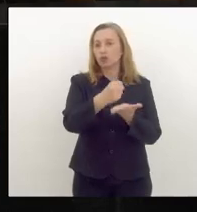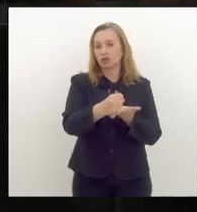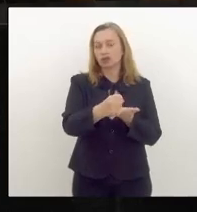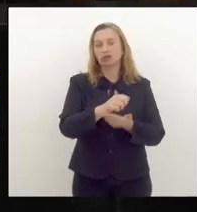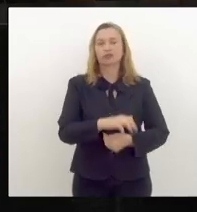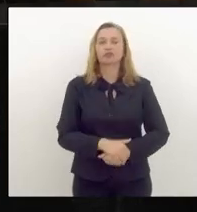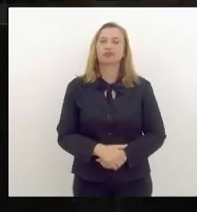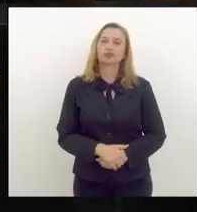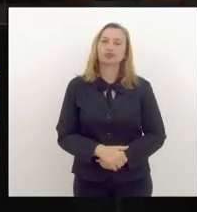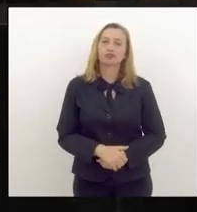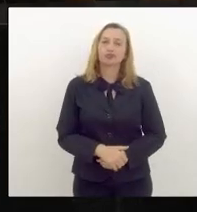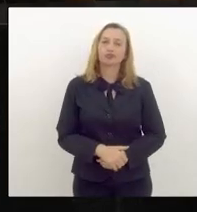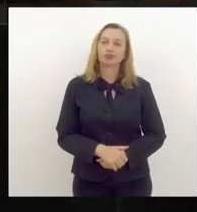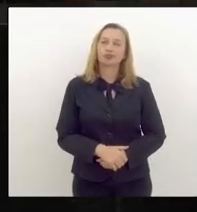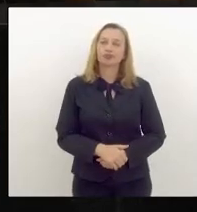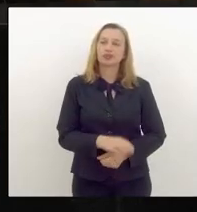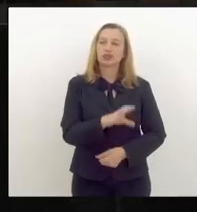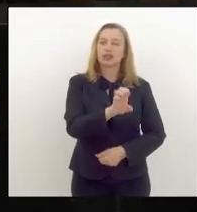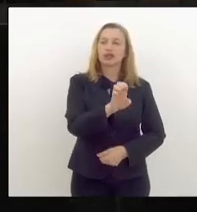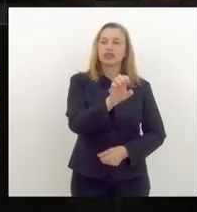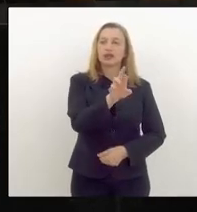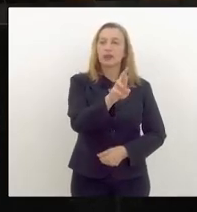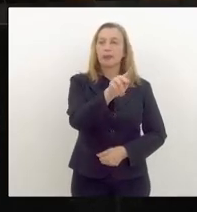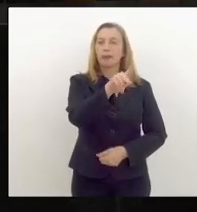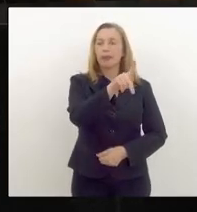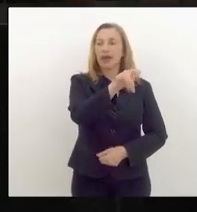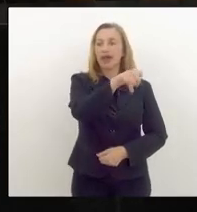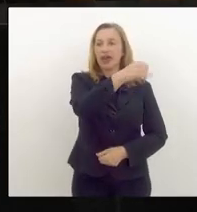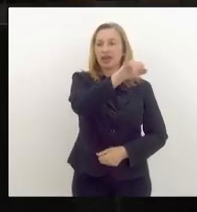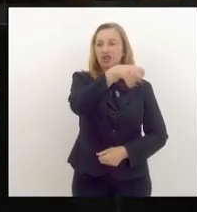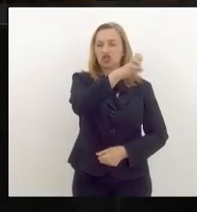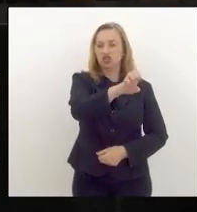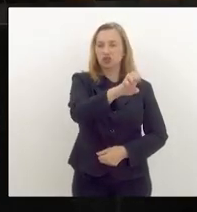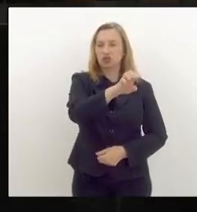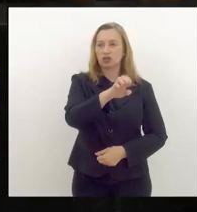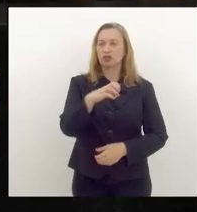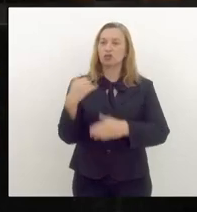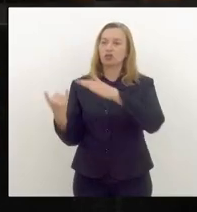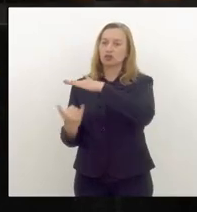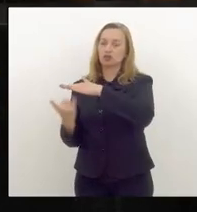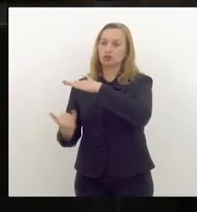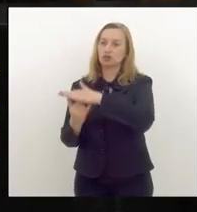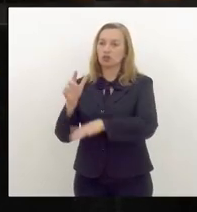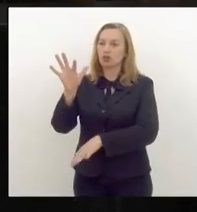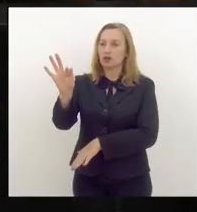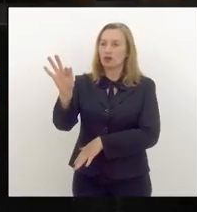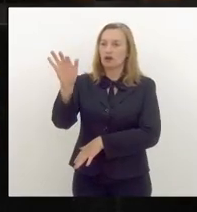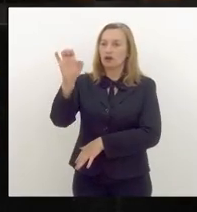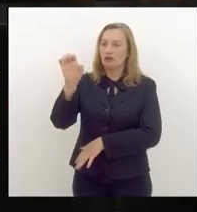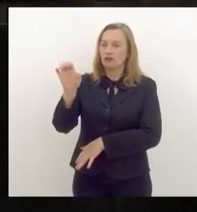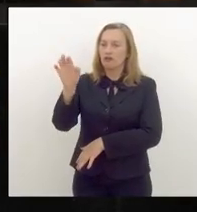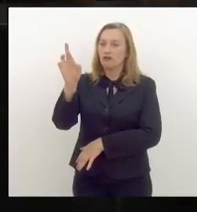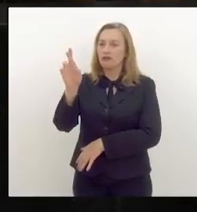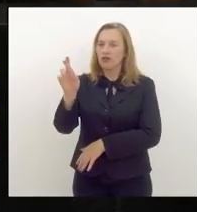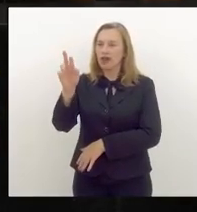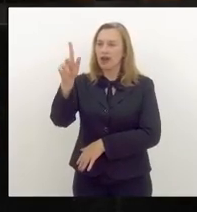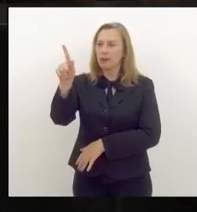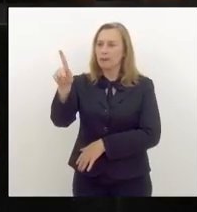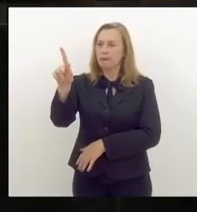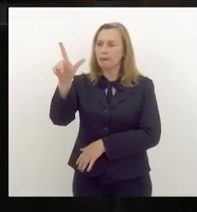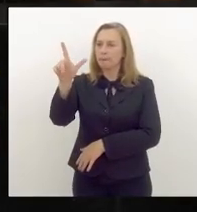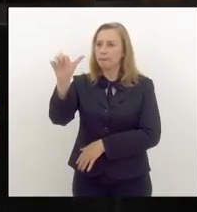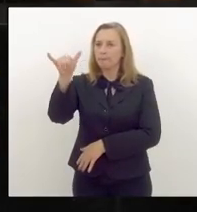E aí e da ceperj com Instituto fair-play Olha que o nome sugestivo